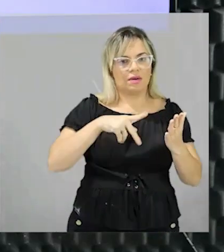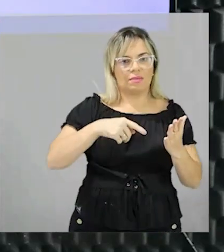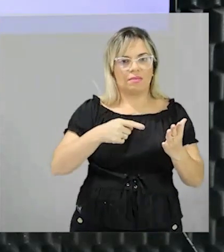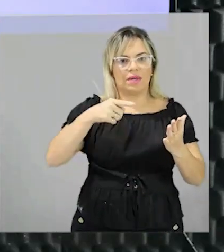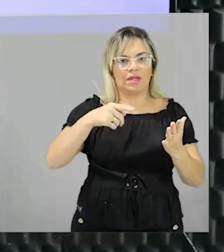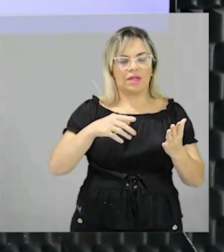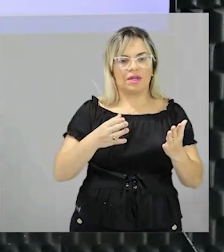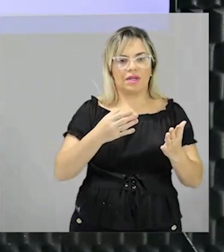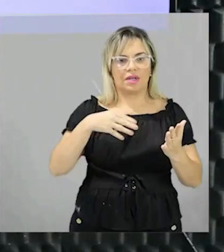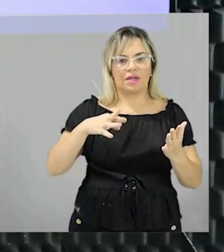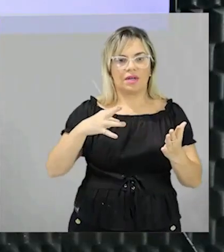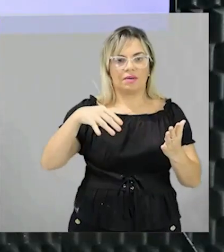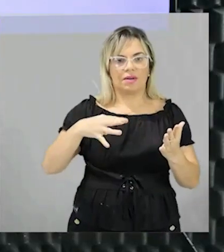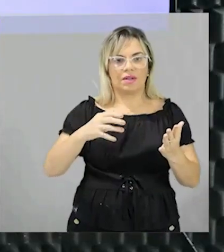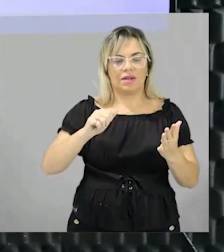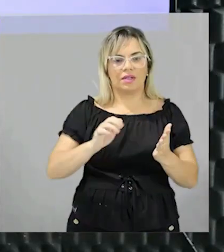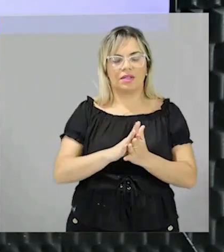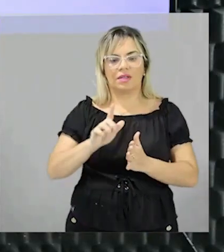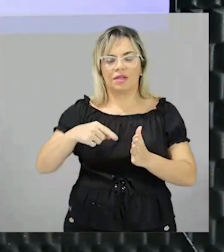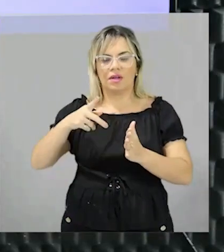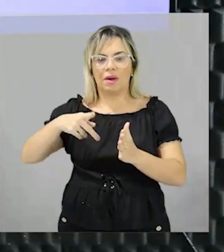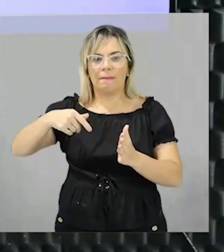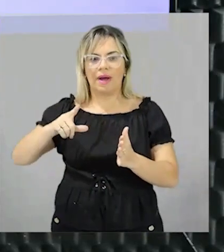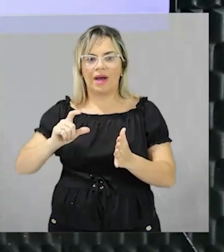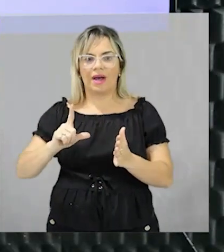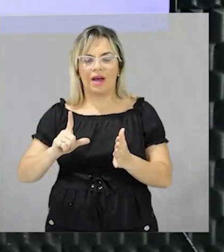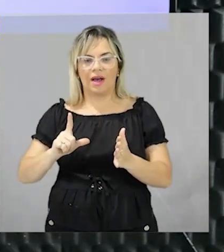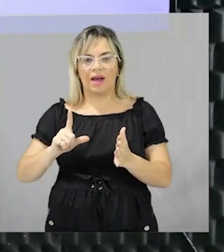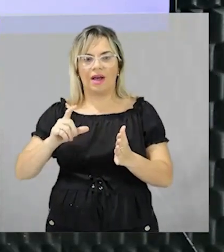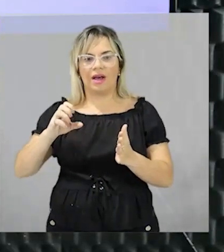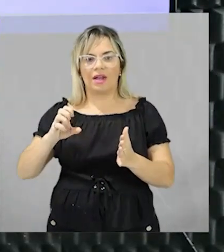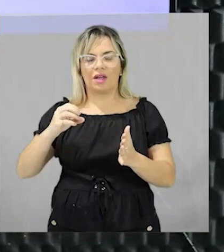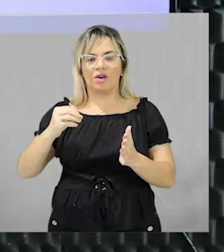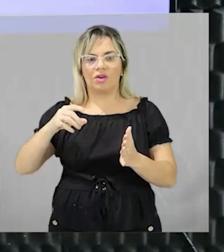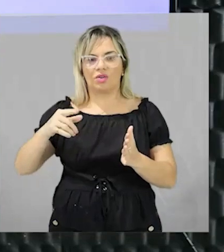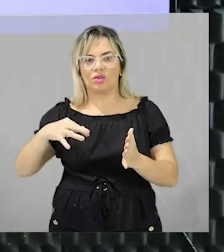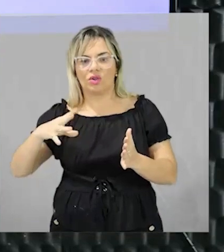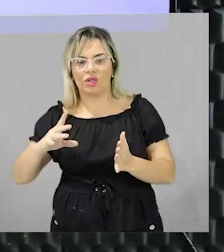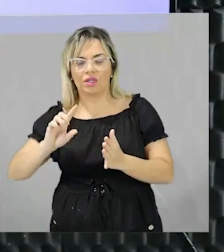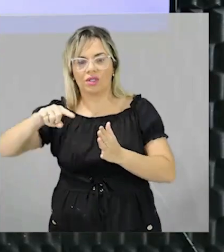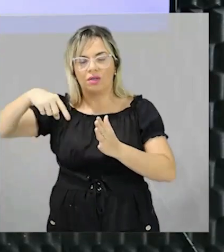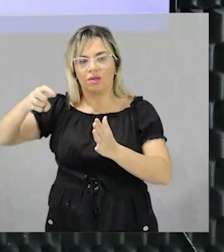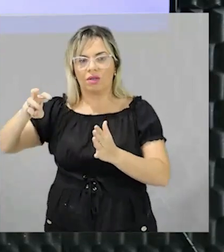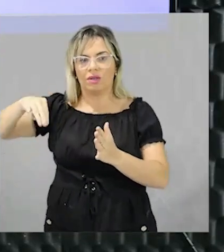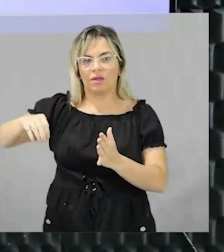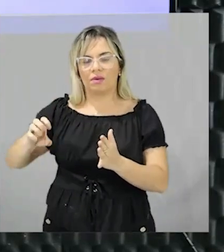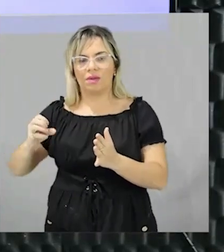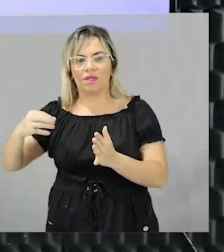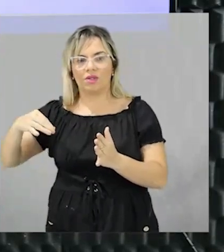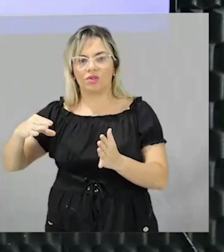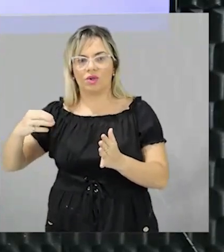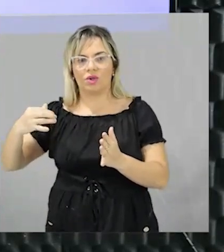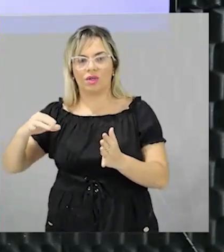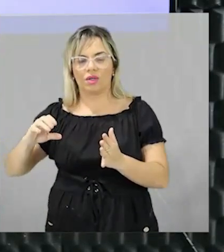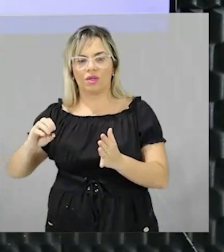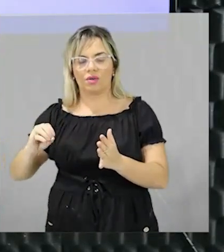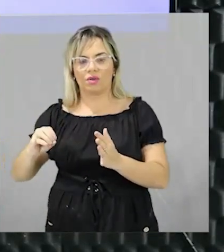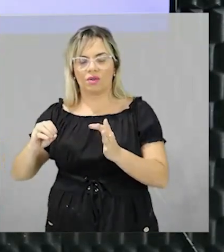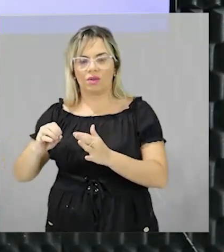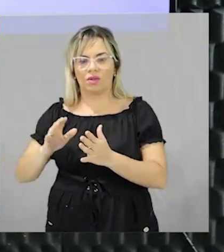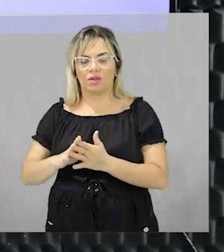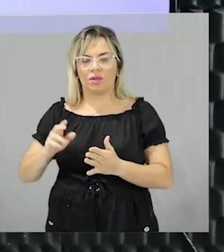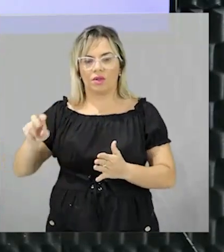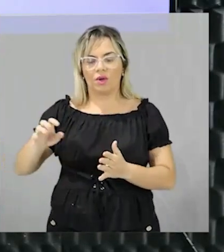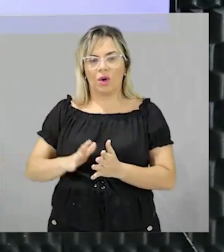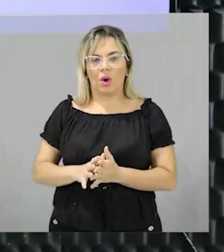inicial, paleozoica, a próxima, depois vem a mesozoica, né, que vai ser a era também, por exemplo, dos grandes